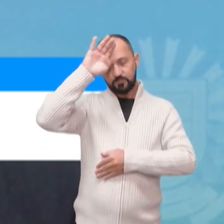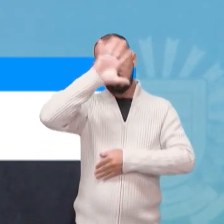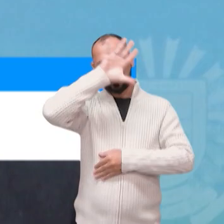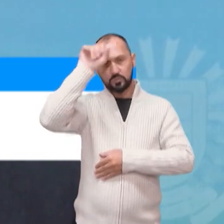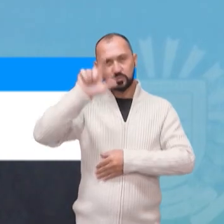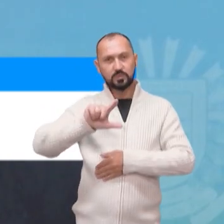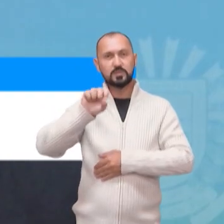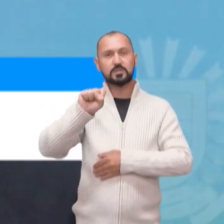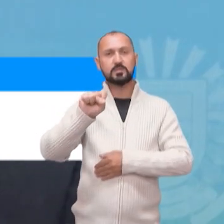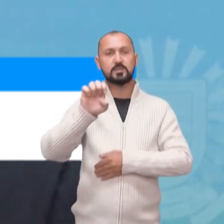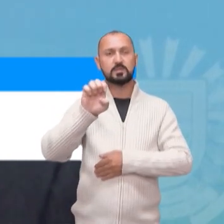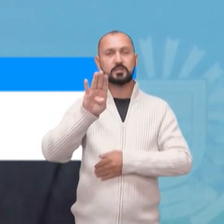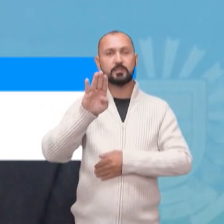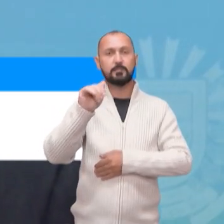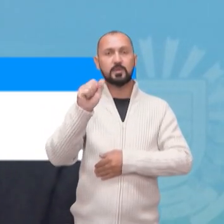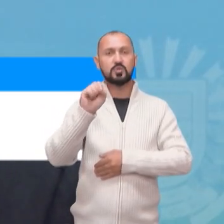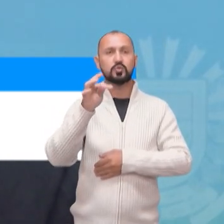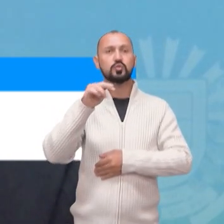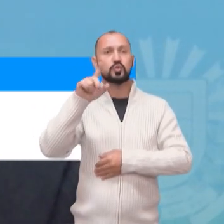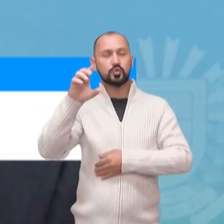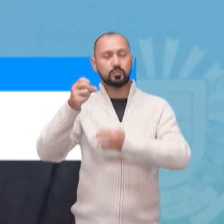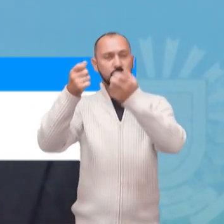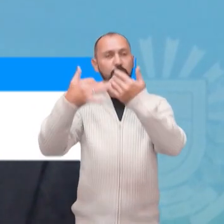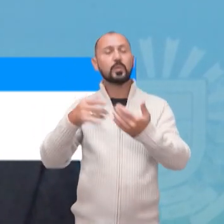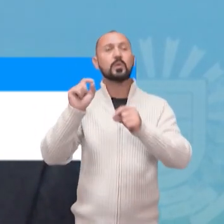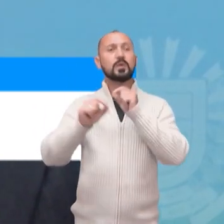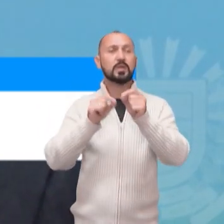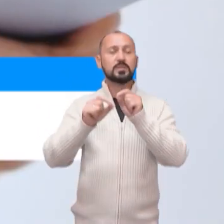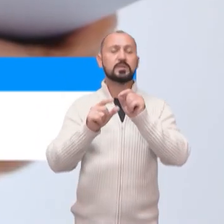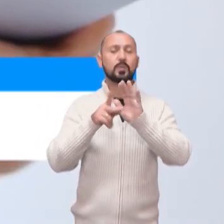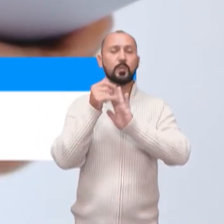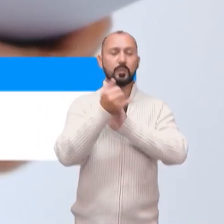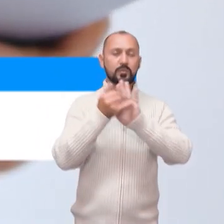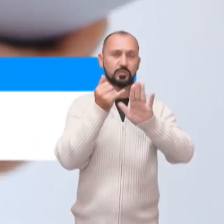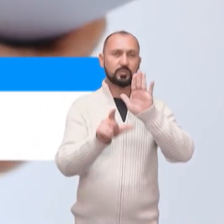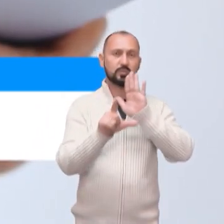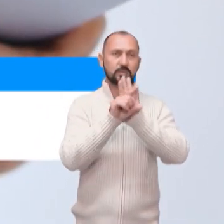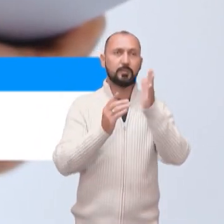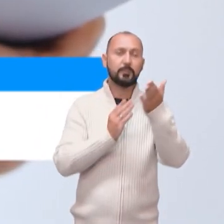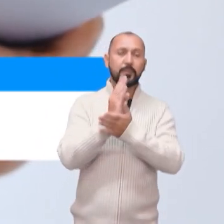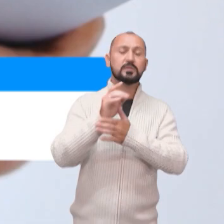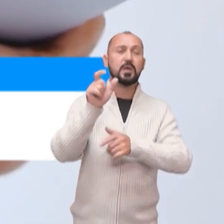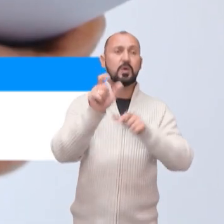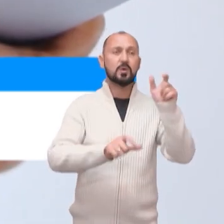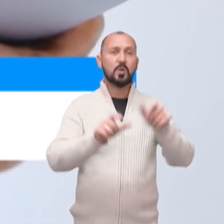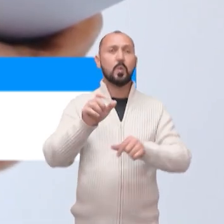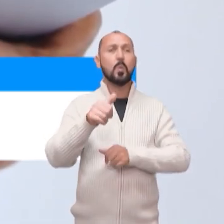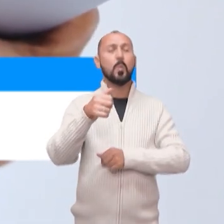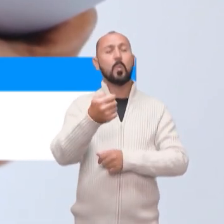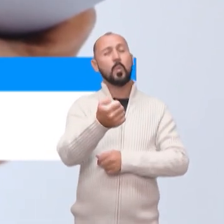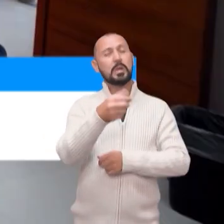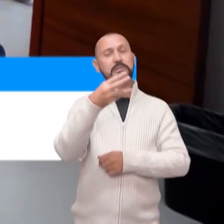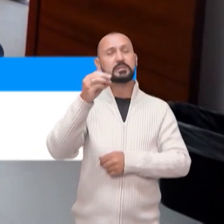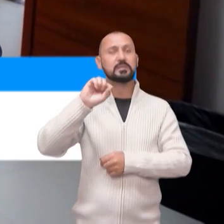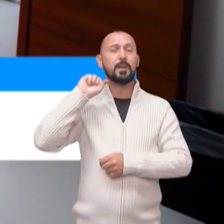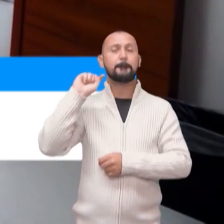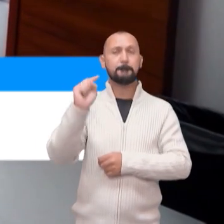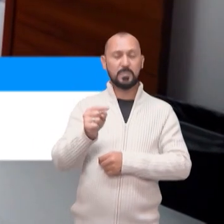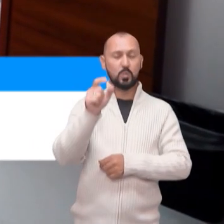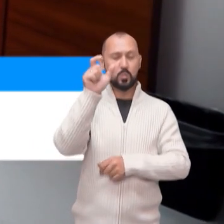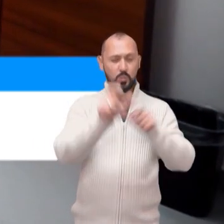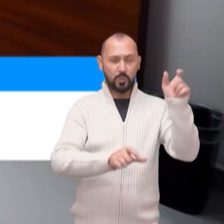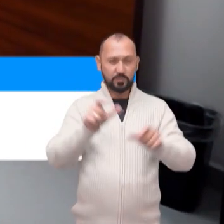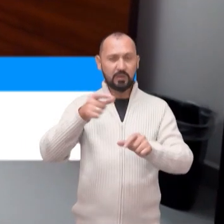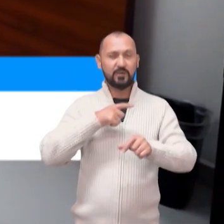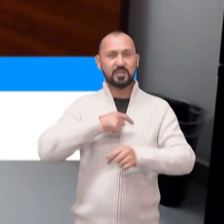de Enfermagem de Mato Grosso do Sul, Sebastião Júnior Henrique Duarte, comentou que a aprovação do projeto garante mais dignidade aos quase 30